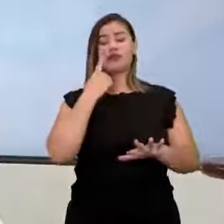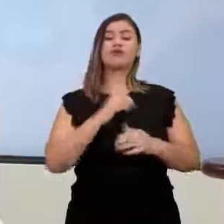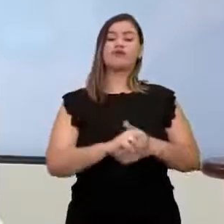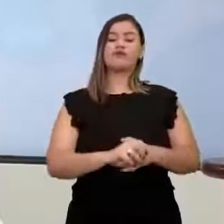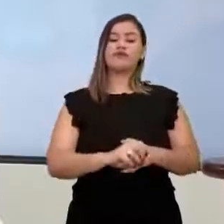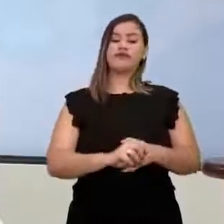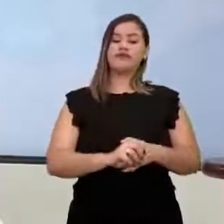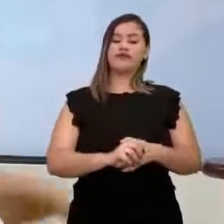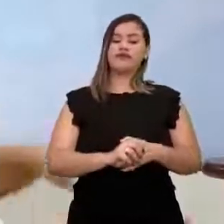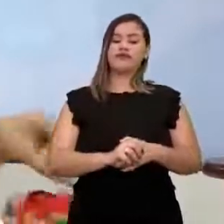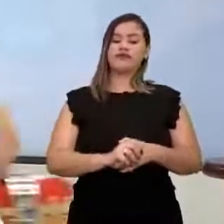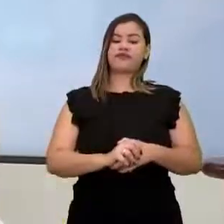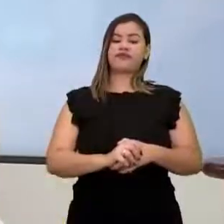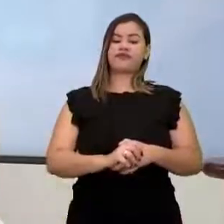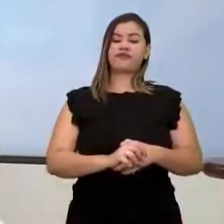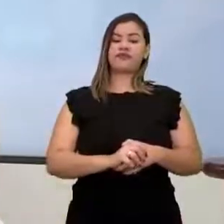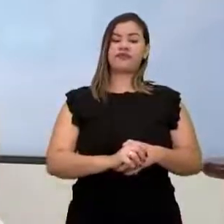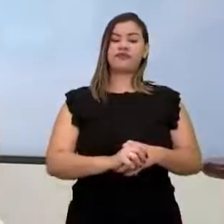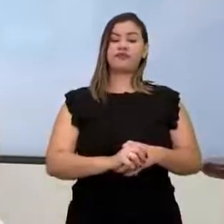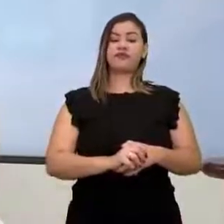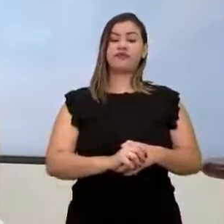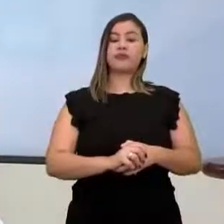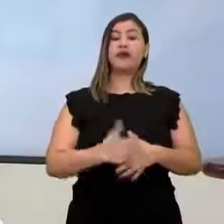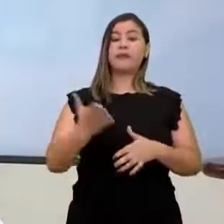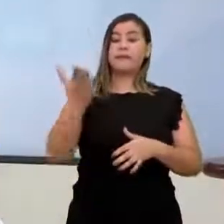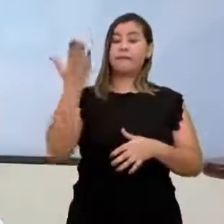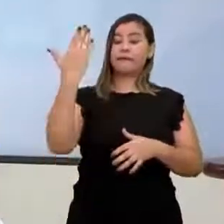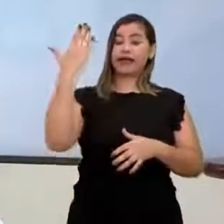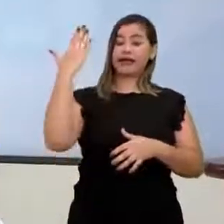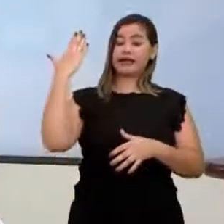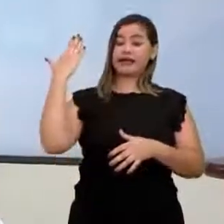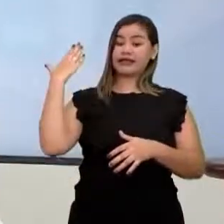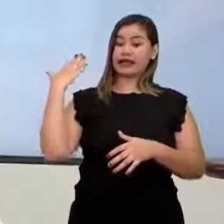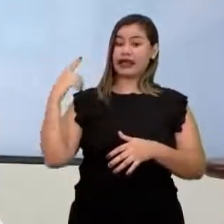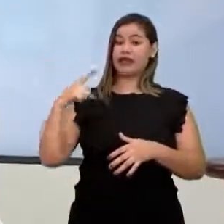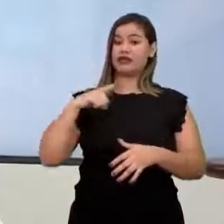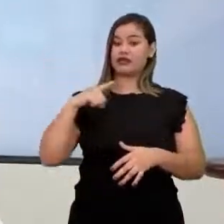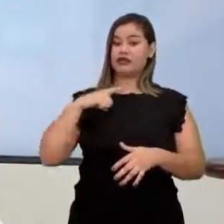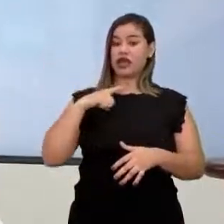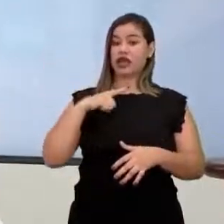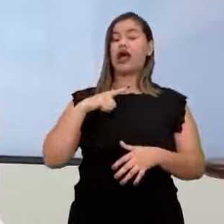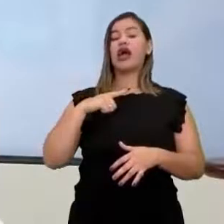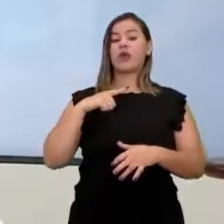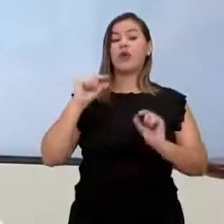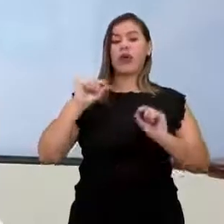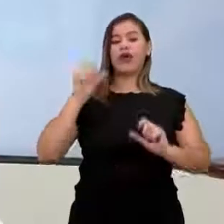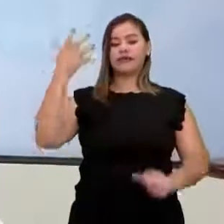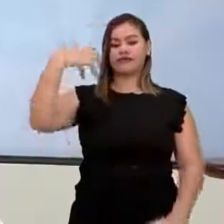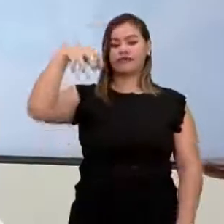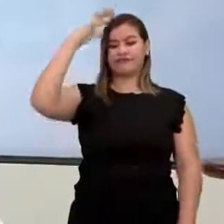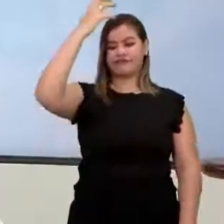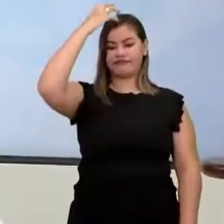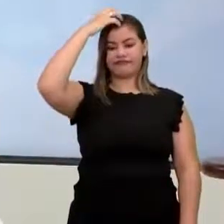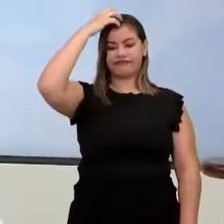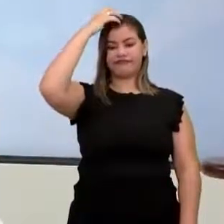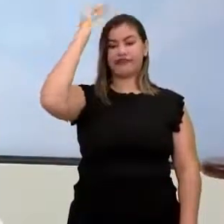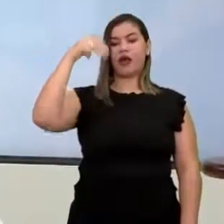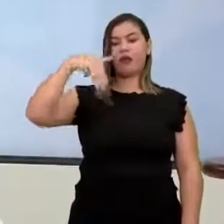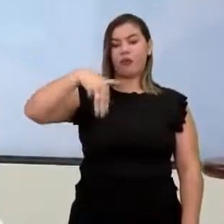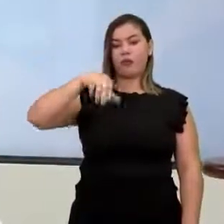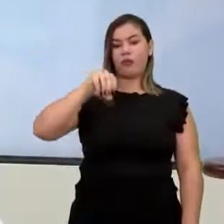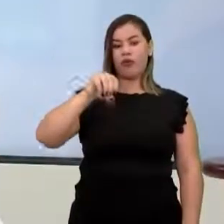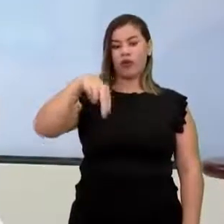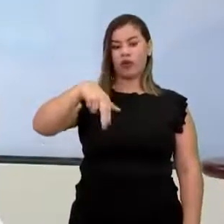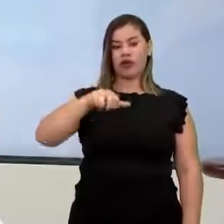ver? Nós tínhamos um sistema que se chamava monarquia. Vocês se lembram disso que a Pro falou em uma